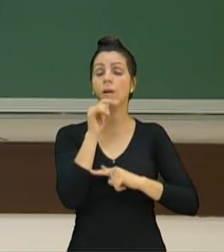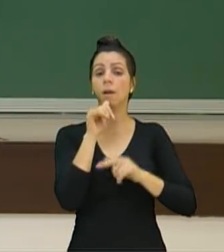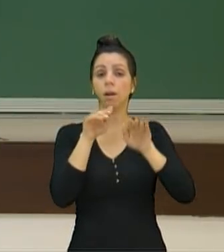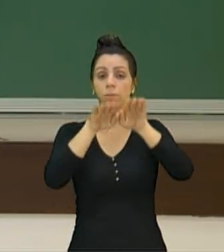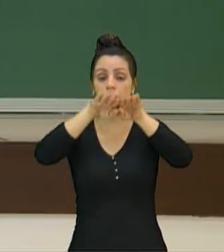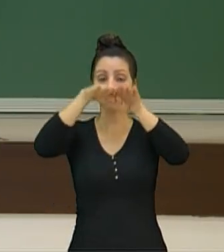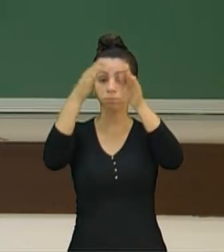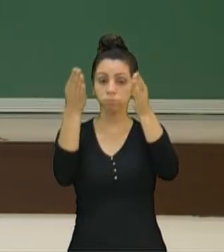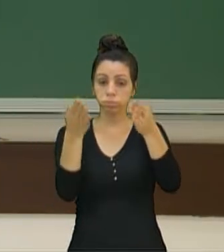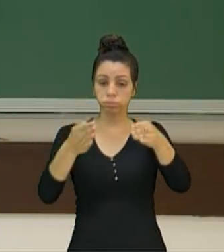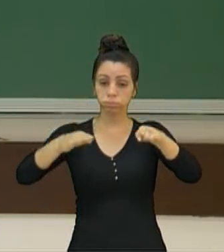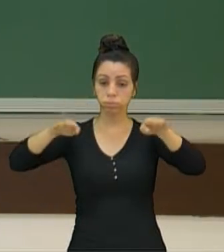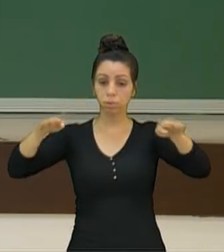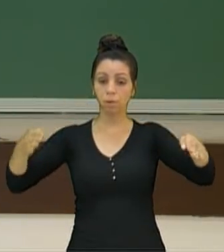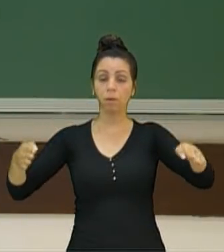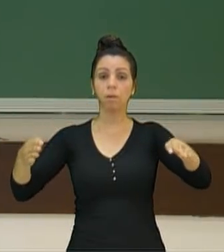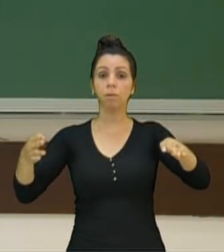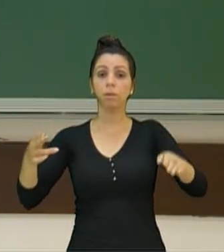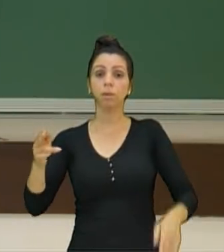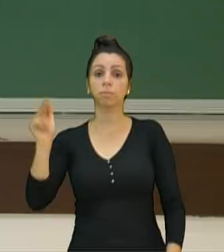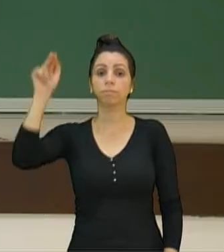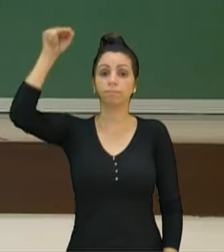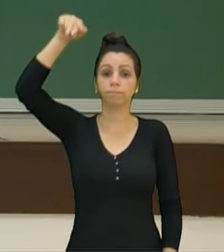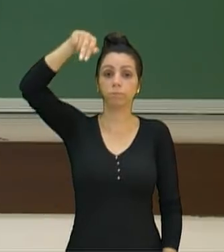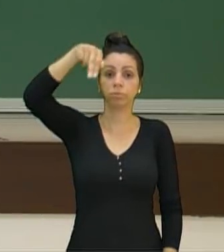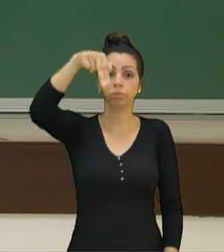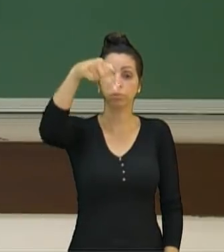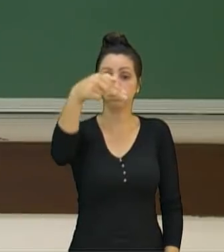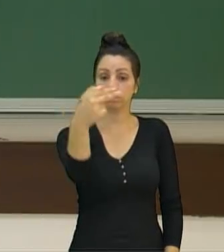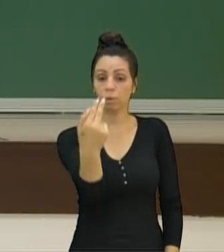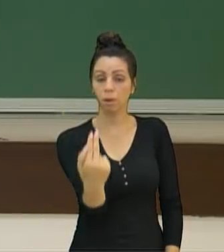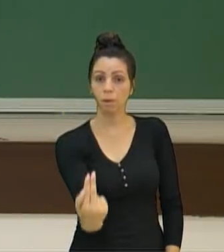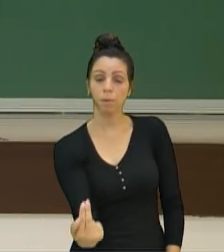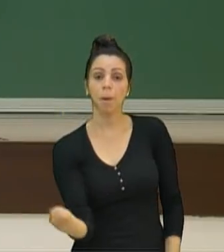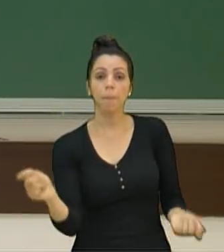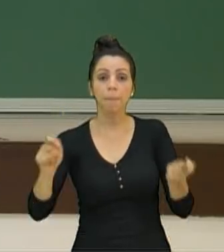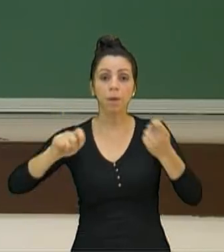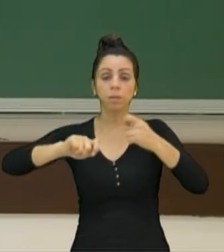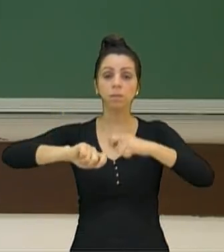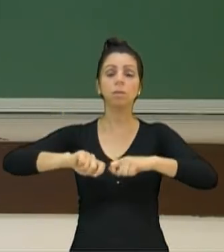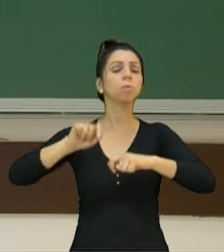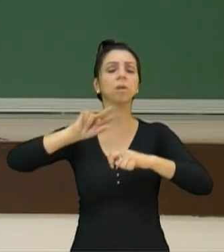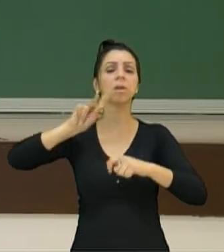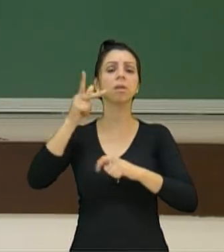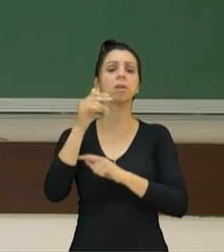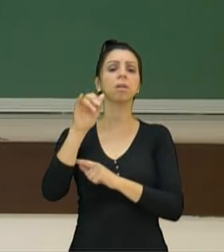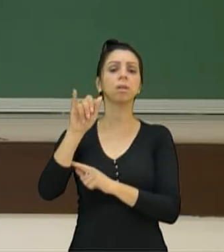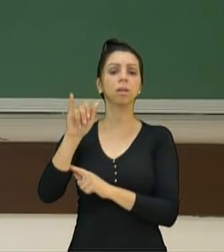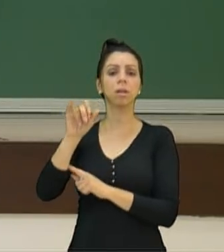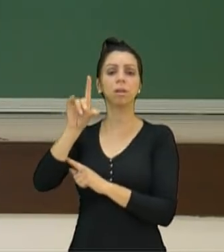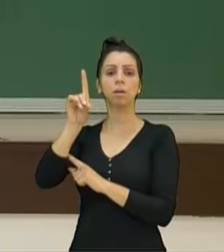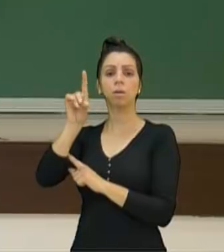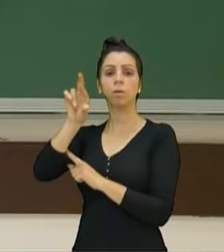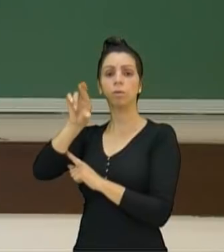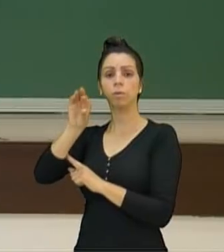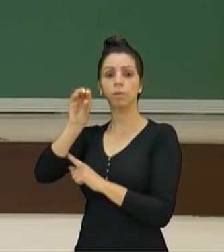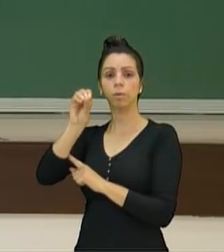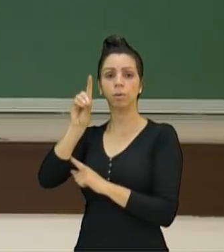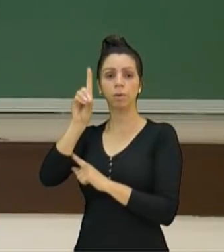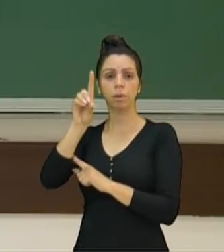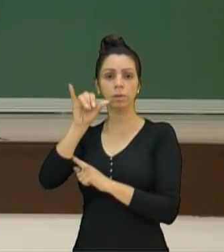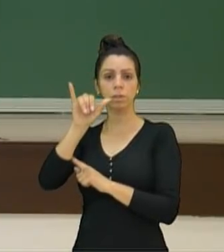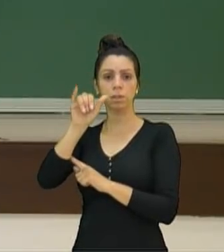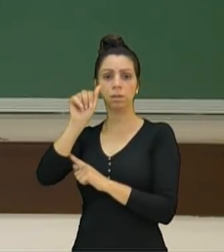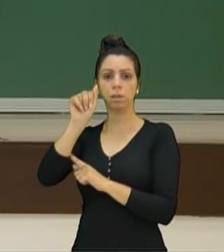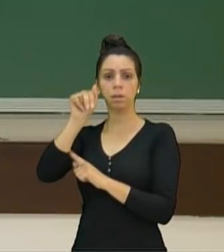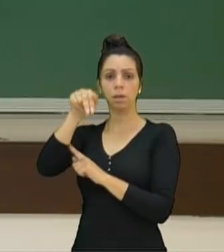o mais hidrodinâmica possível. O que é um movimento de hidrodinâmica? Ele precisa entrar na